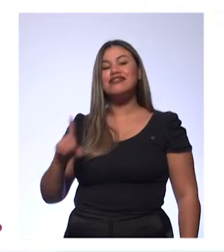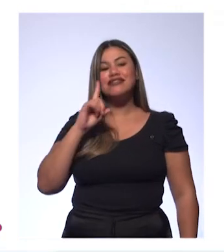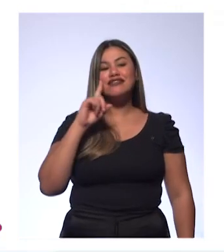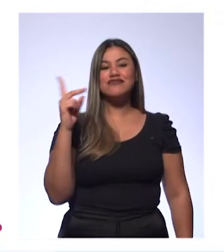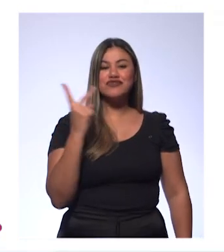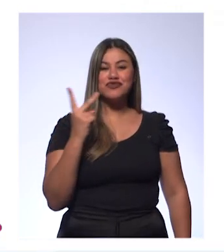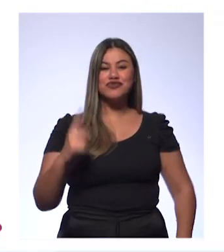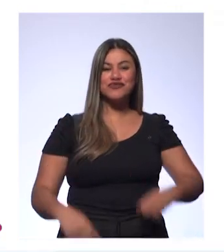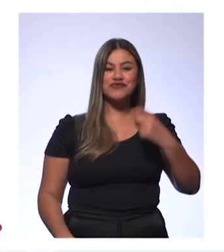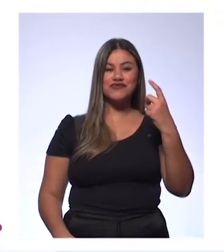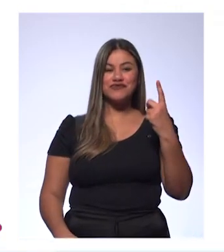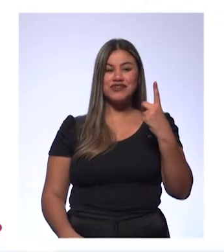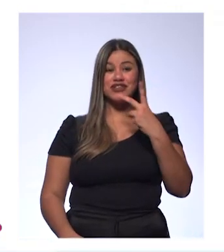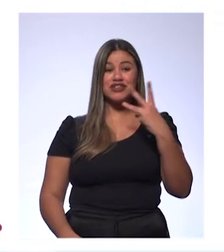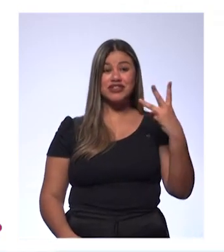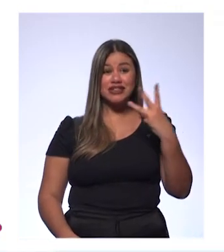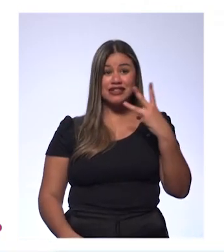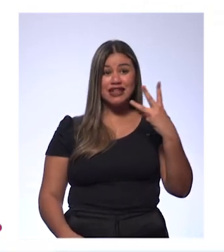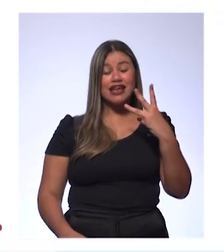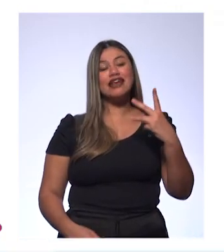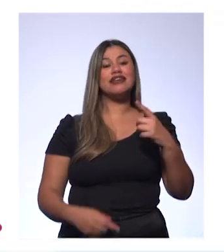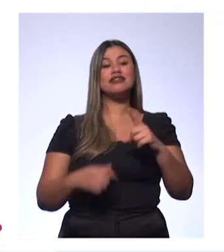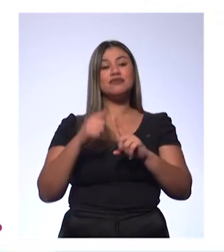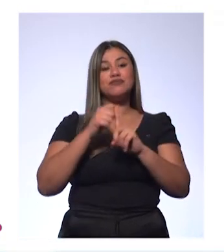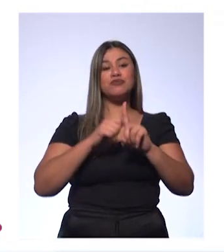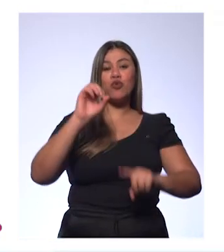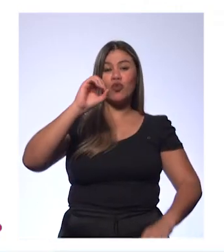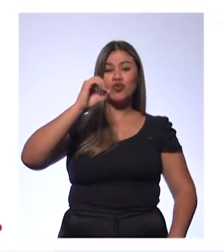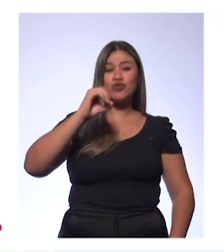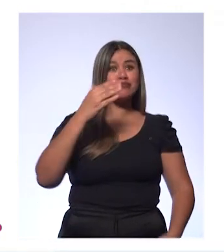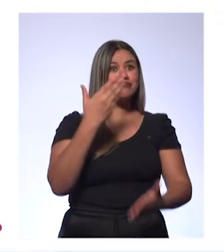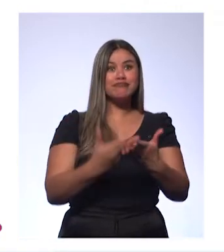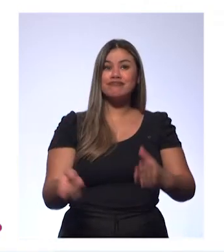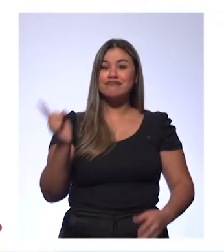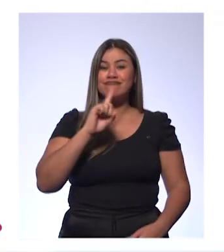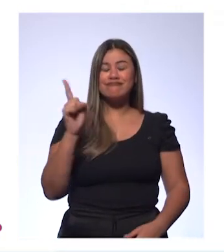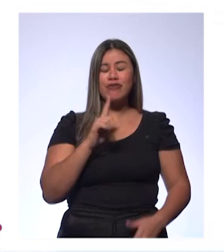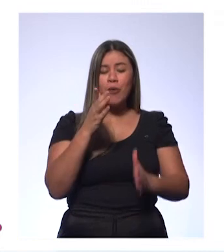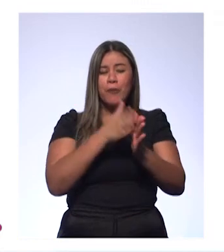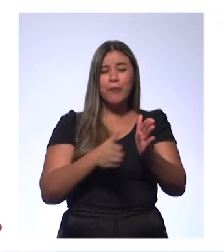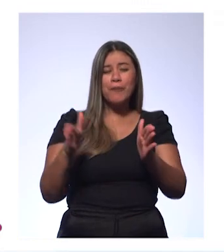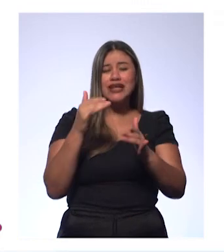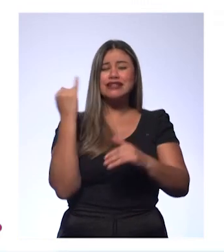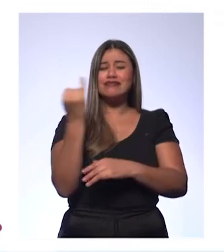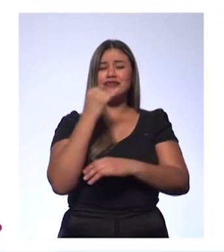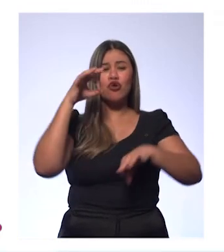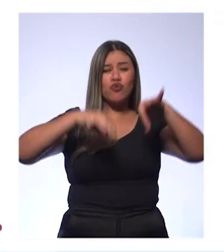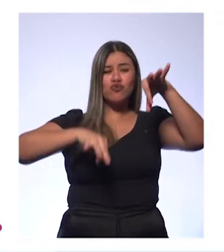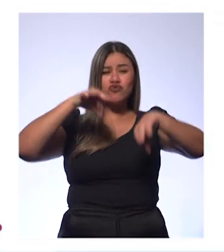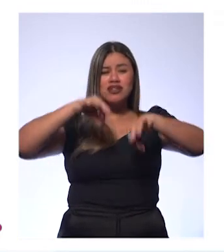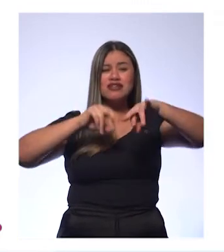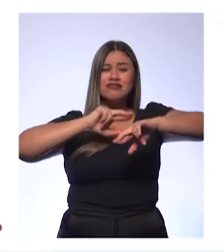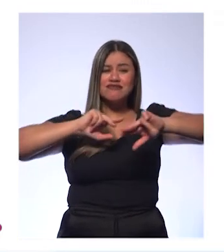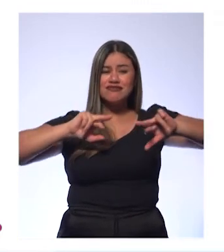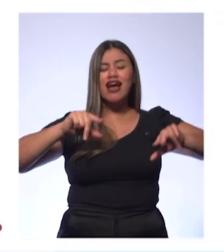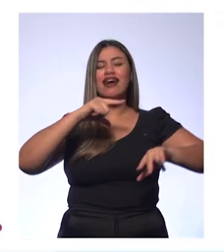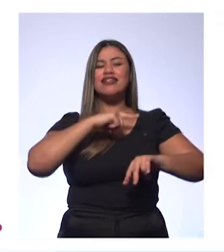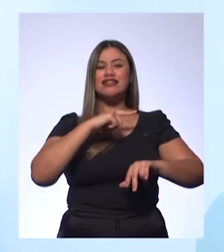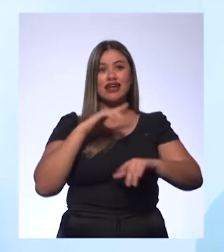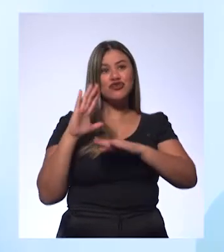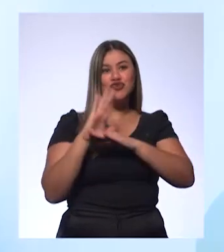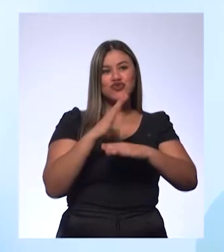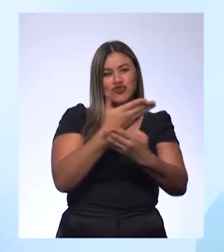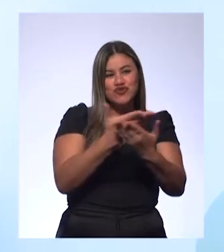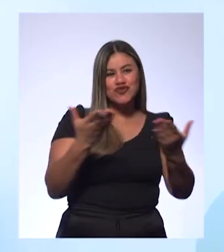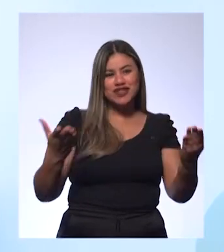e dia 23/10. Pessoal, não perca, será um momento muito importante, cheio de oficinas, que eu tenho certeza que também vai ajudar